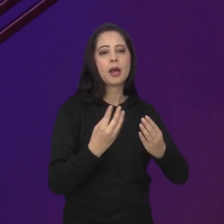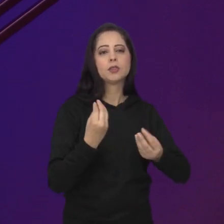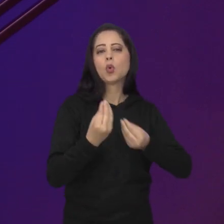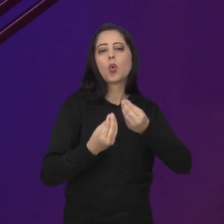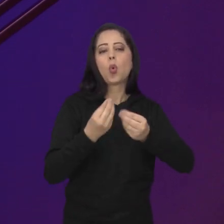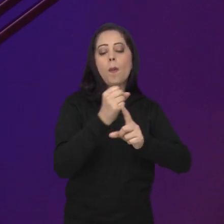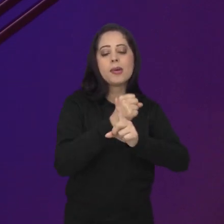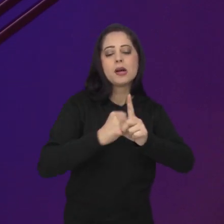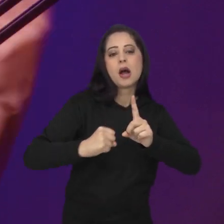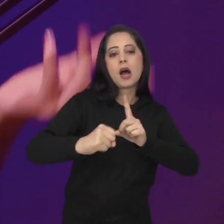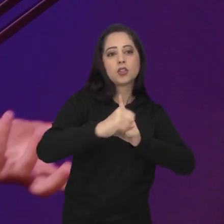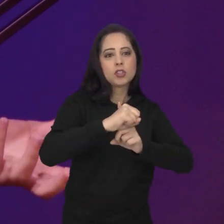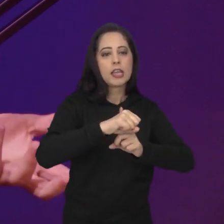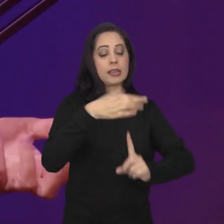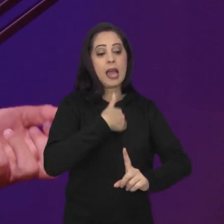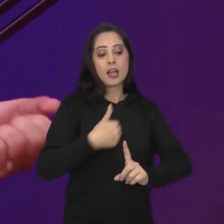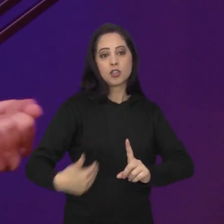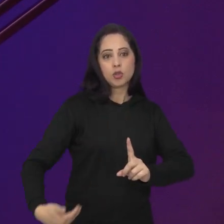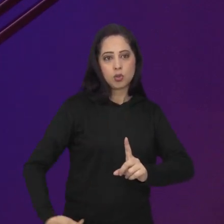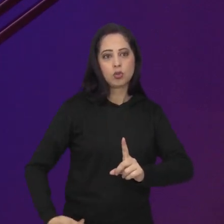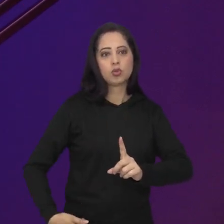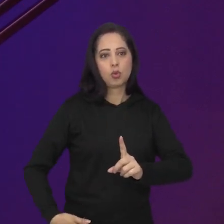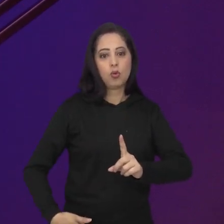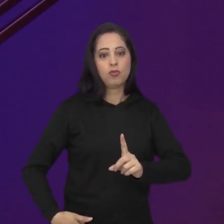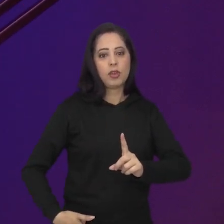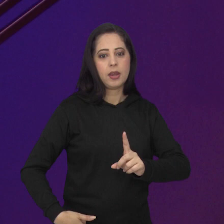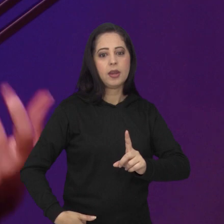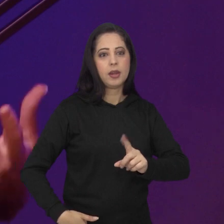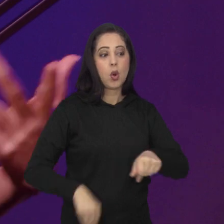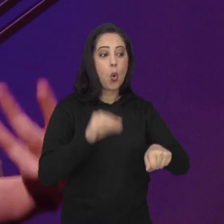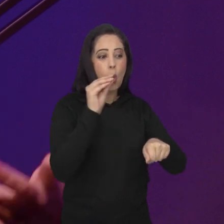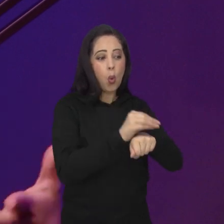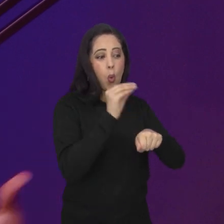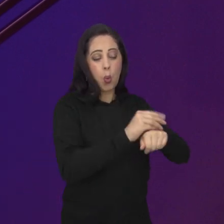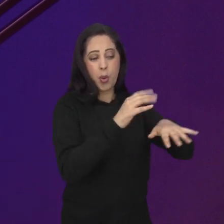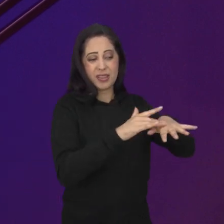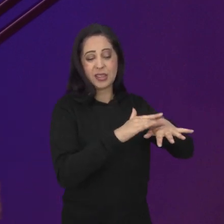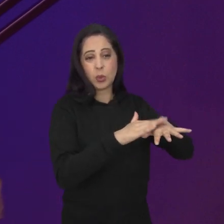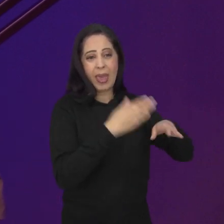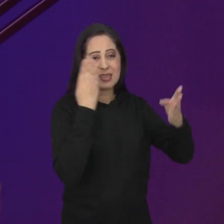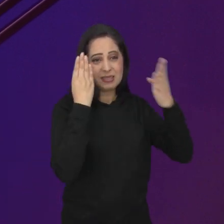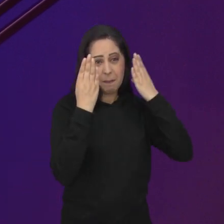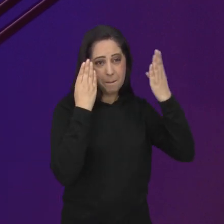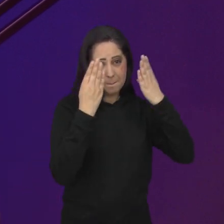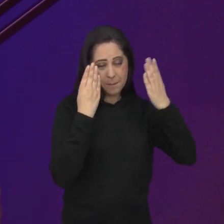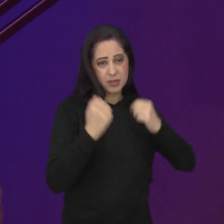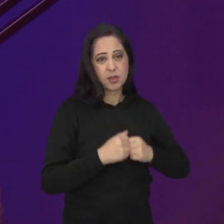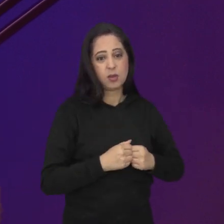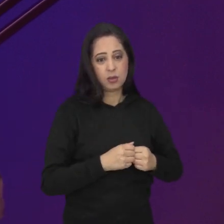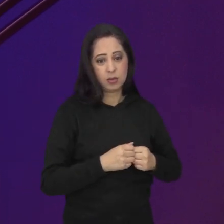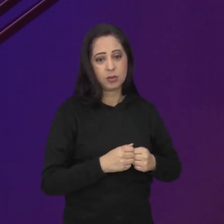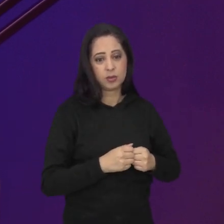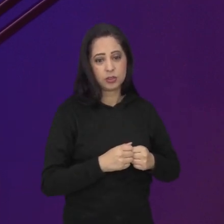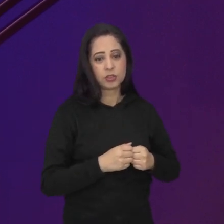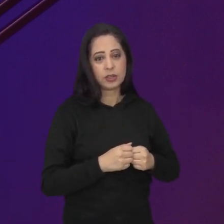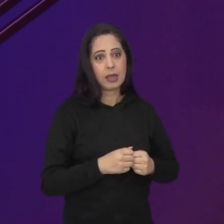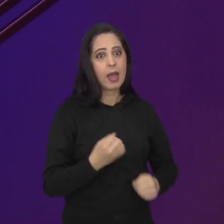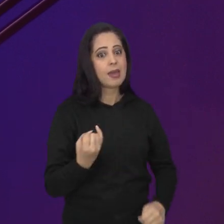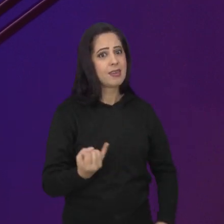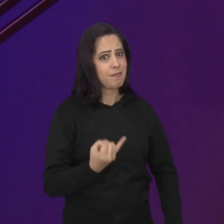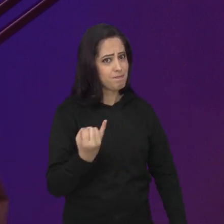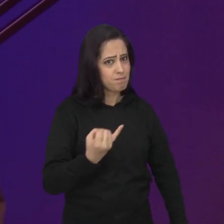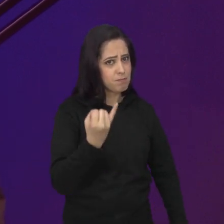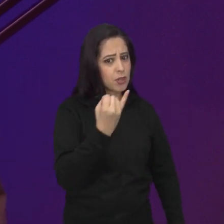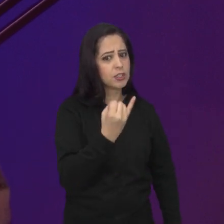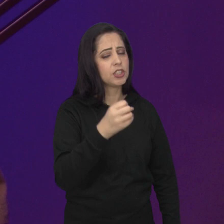forma como a sociedade, como os governos tratam doenças, né, psicológicas,